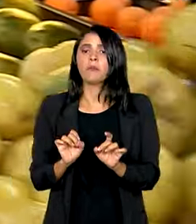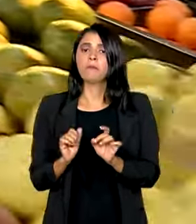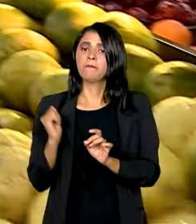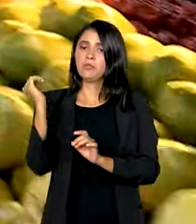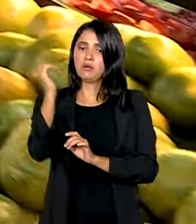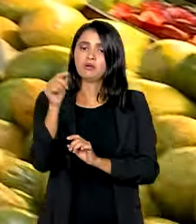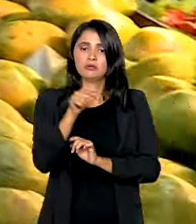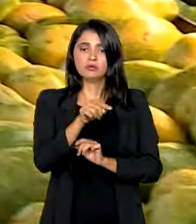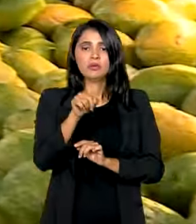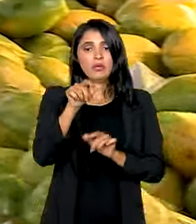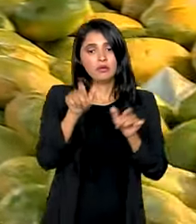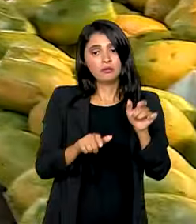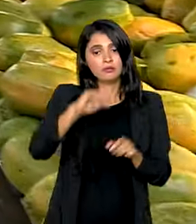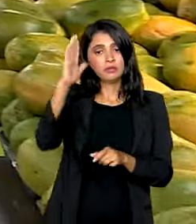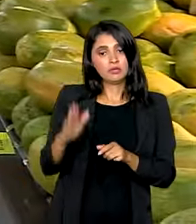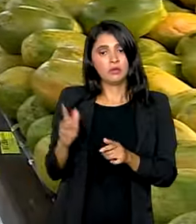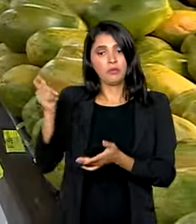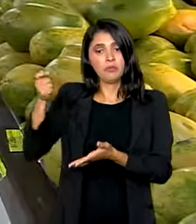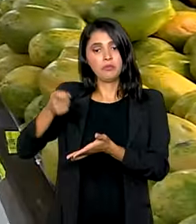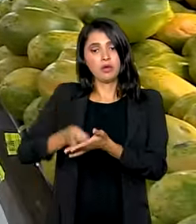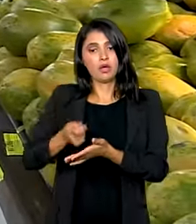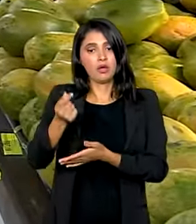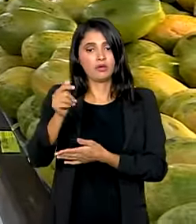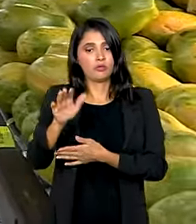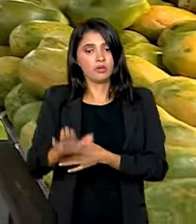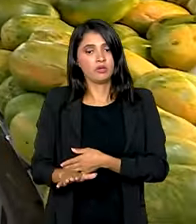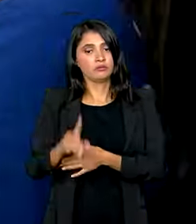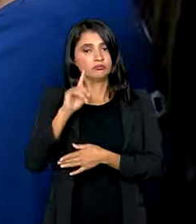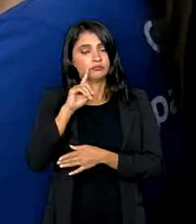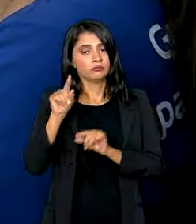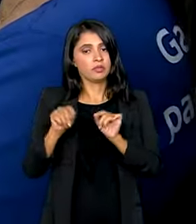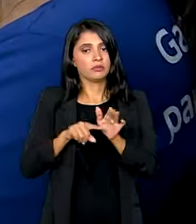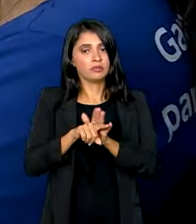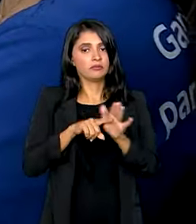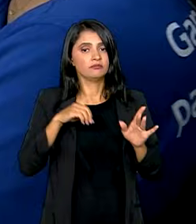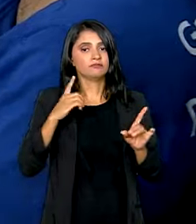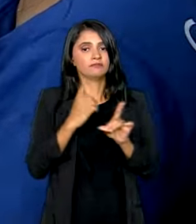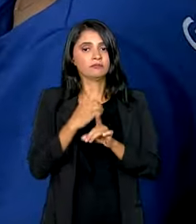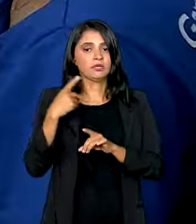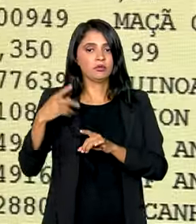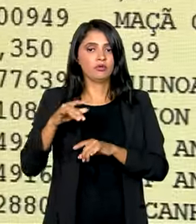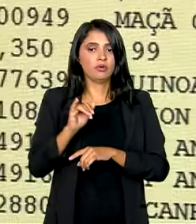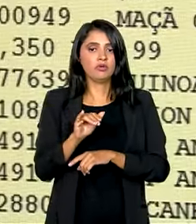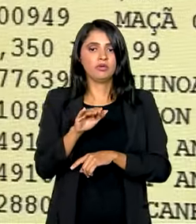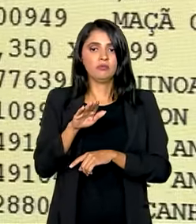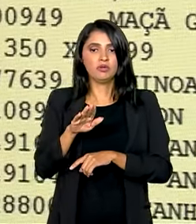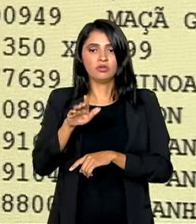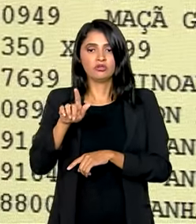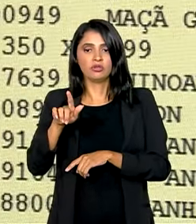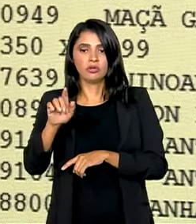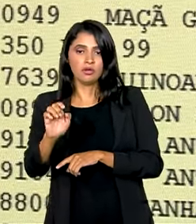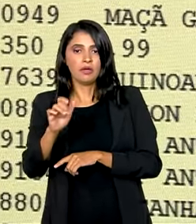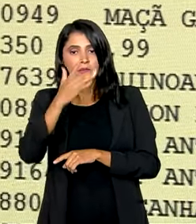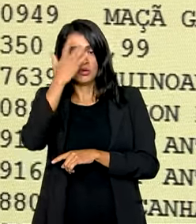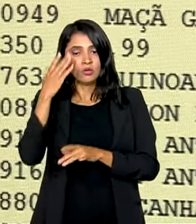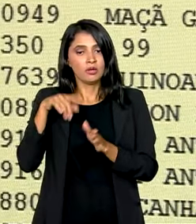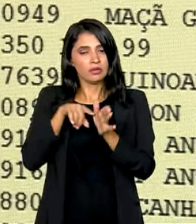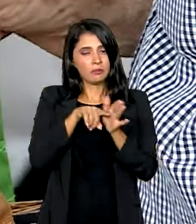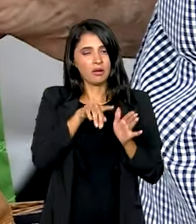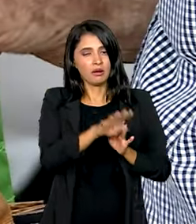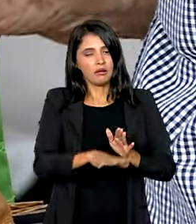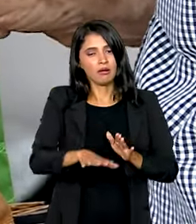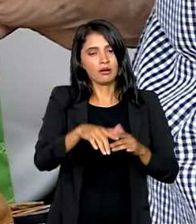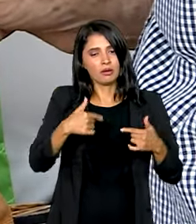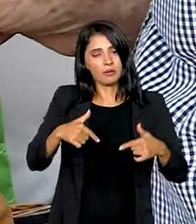os brasileiros pagaram menos, o que consolida a pesquisa do IBGE. E quem trabalha no ramo de